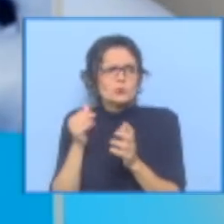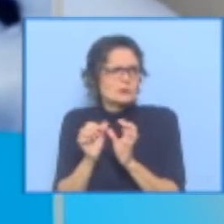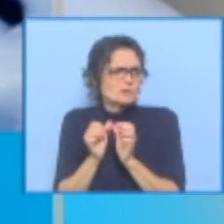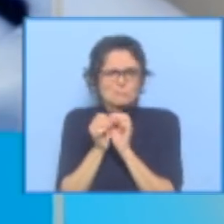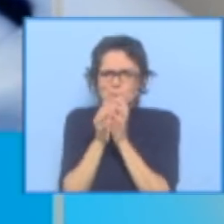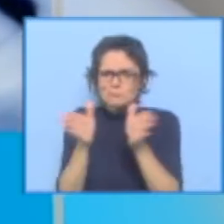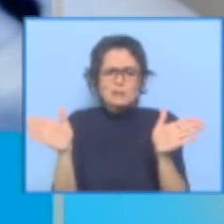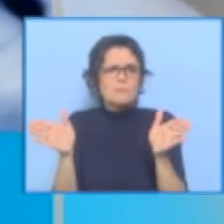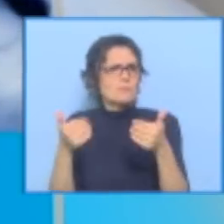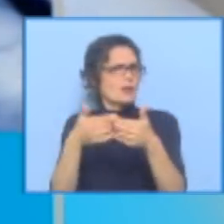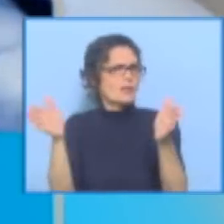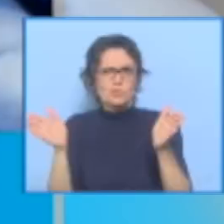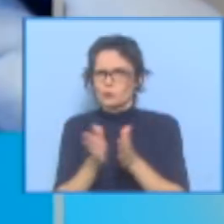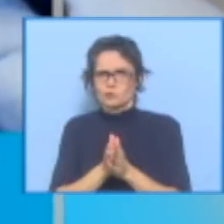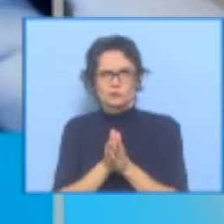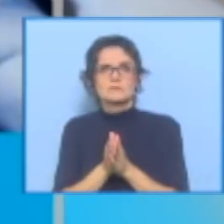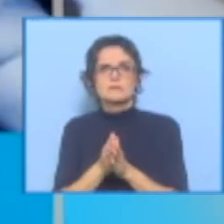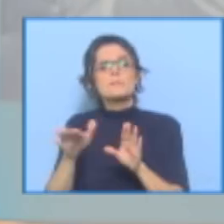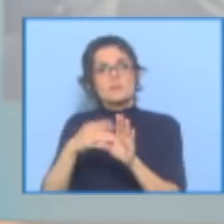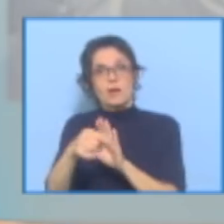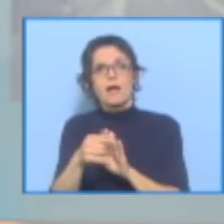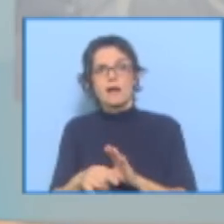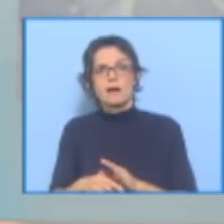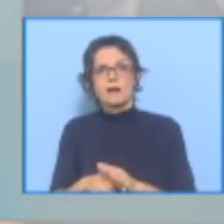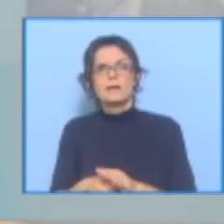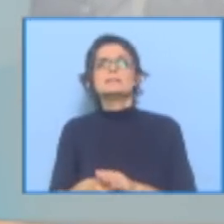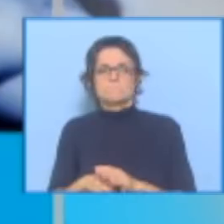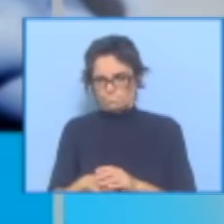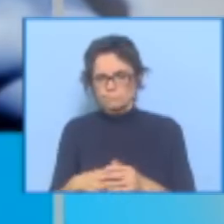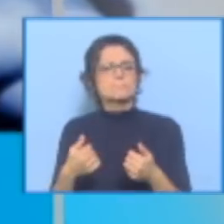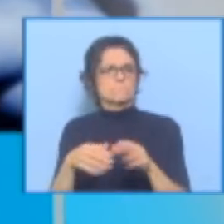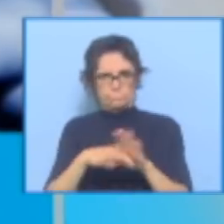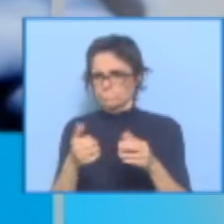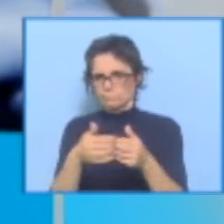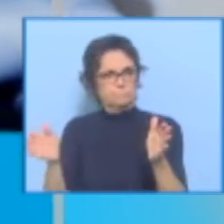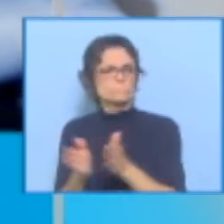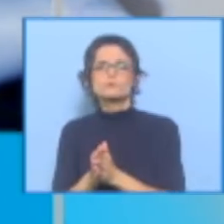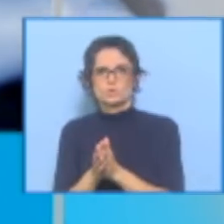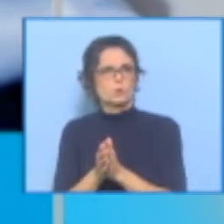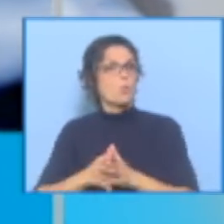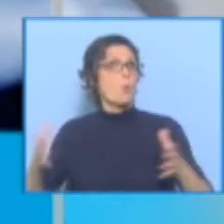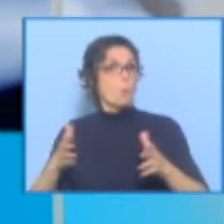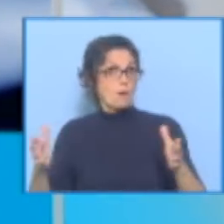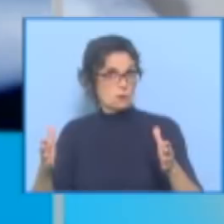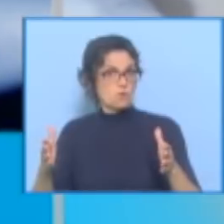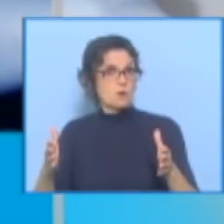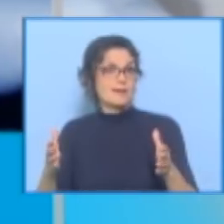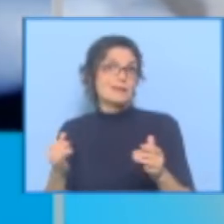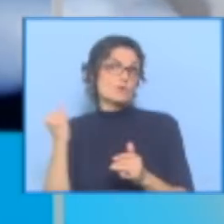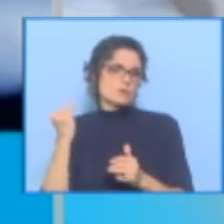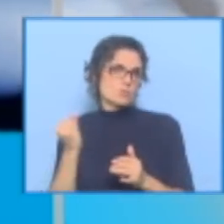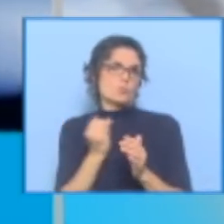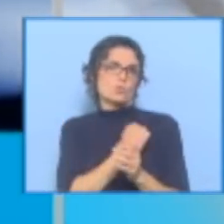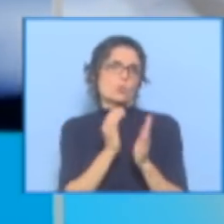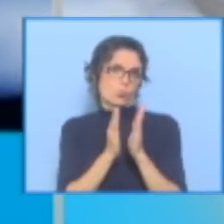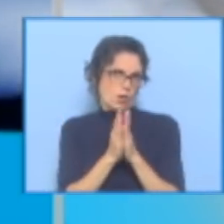todos, sejam crentes ou não crentes. E é participado por todos? É participado por todos. Claro que a esmagadora maioria, Sim. como já disse, são de institutos religiosos,